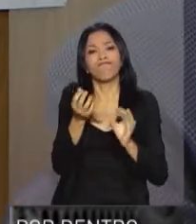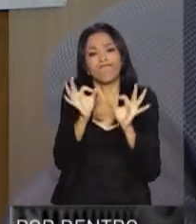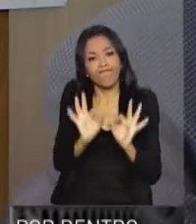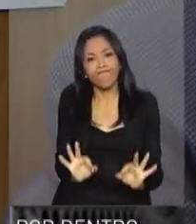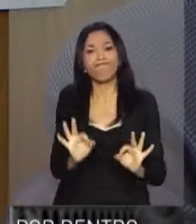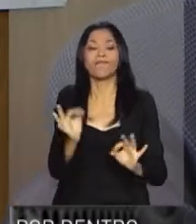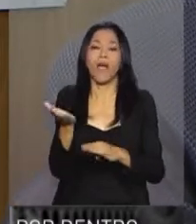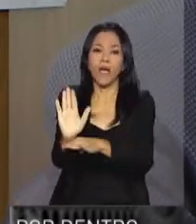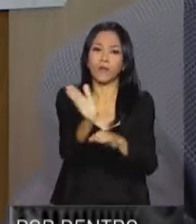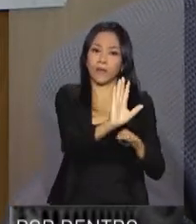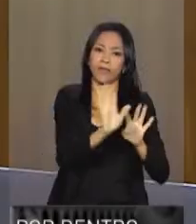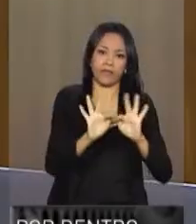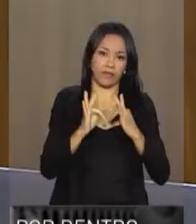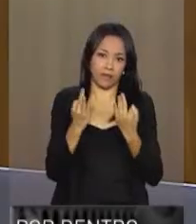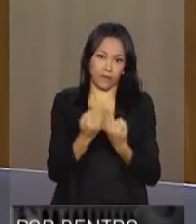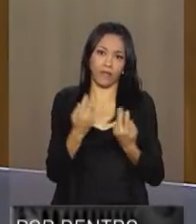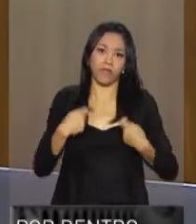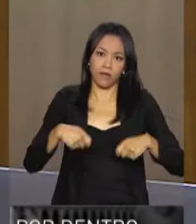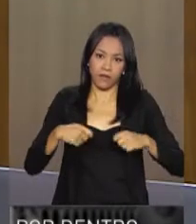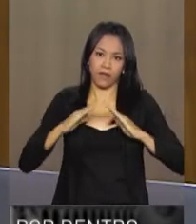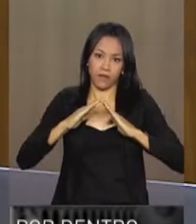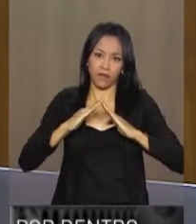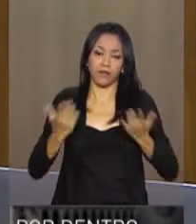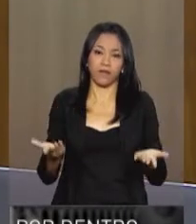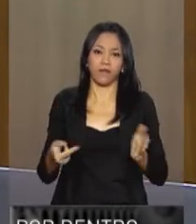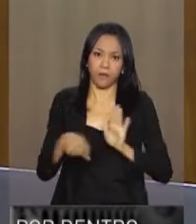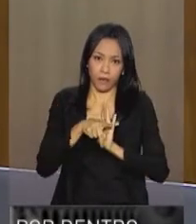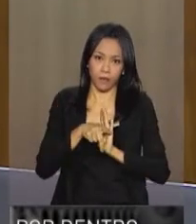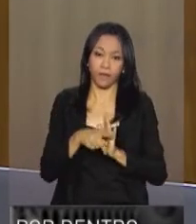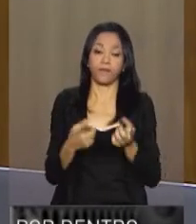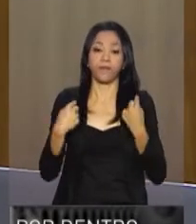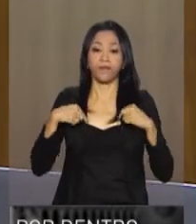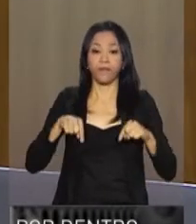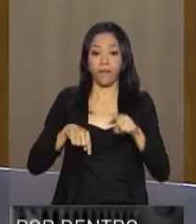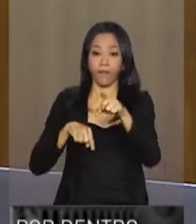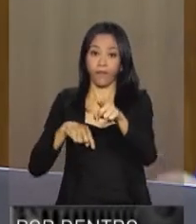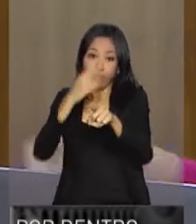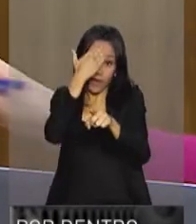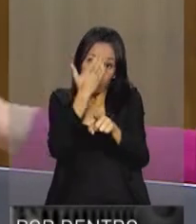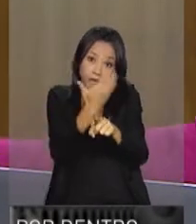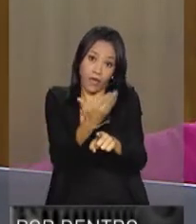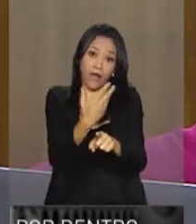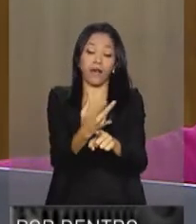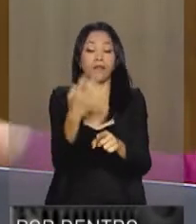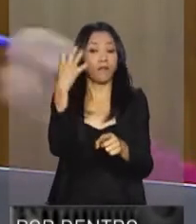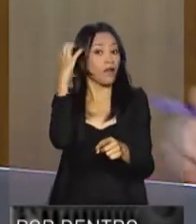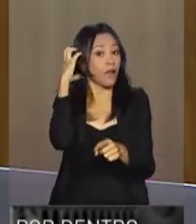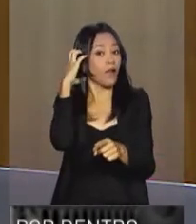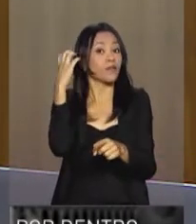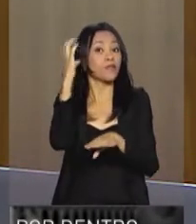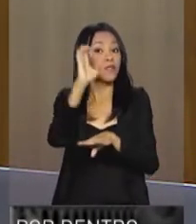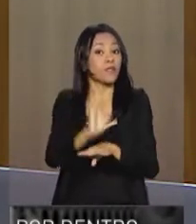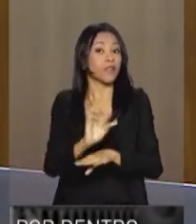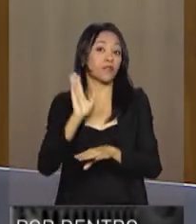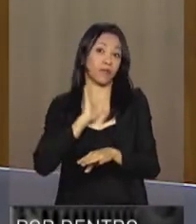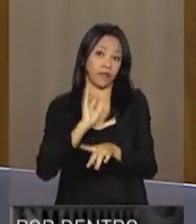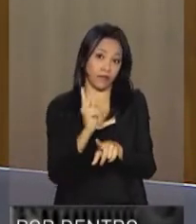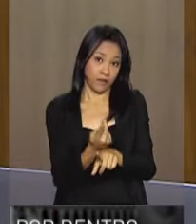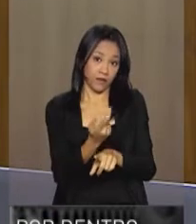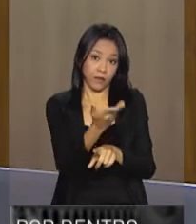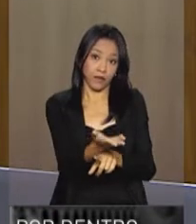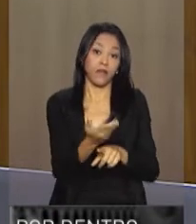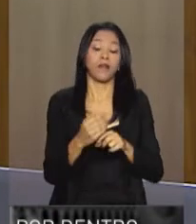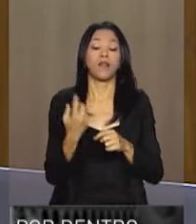precisam obrigada a participação do júnior moreira da rádio itatiaia de belo horizonte minas gerais estamos no ar com o programa